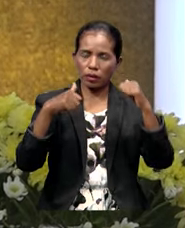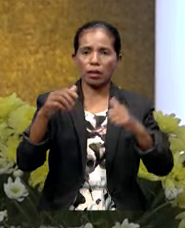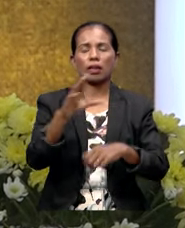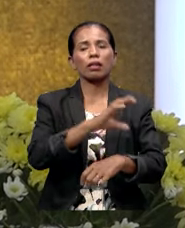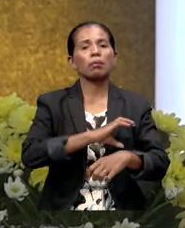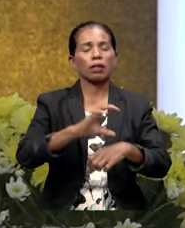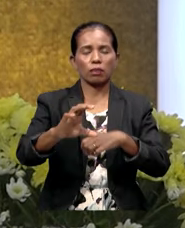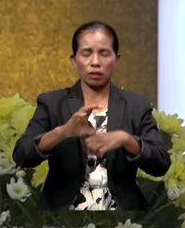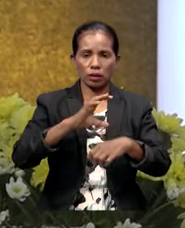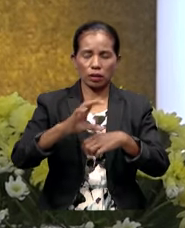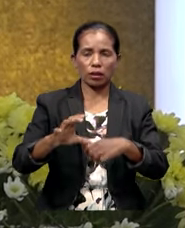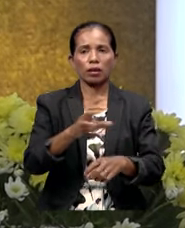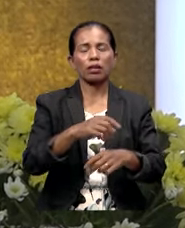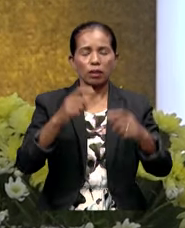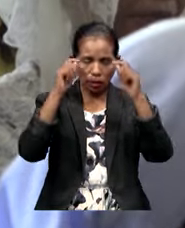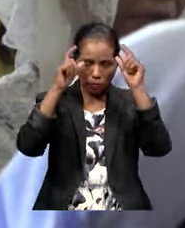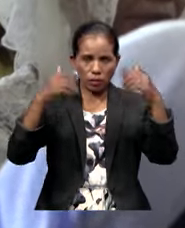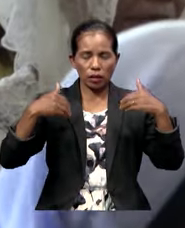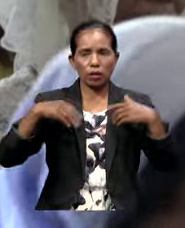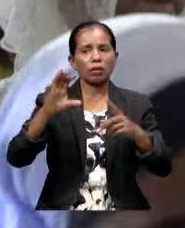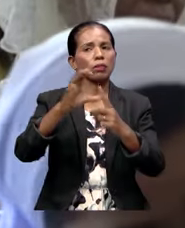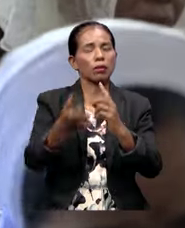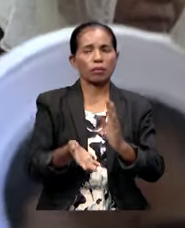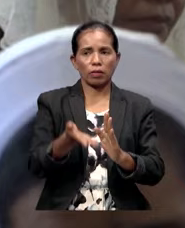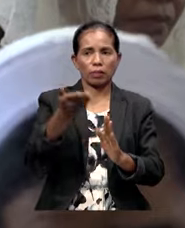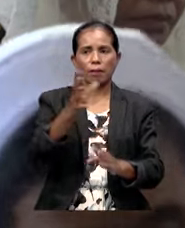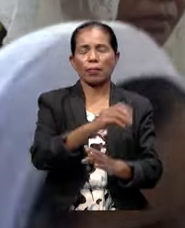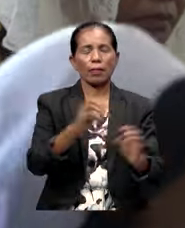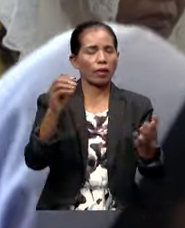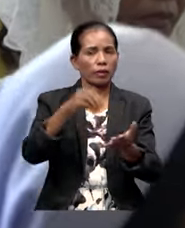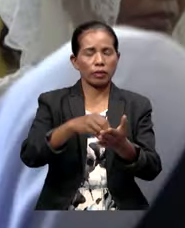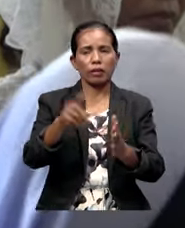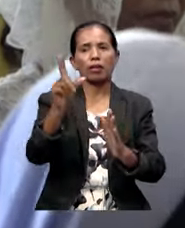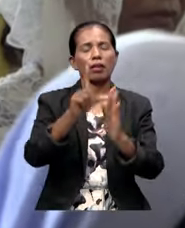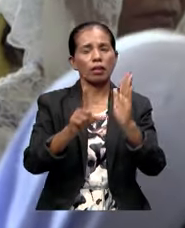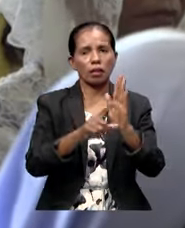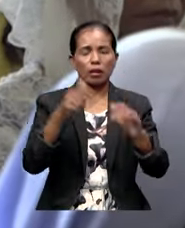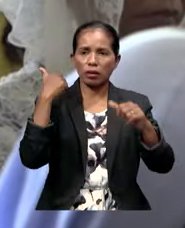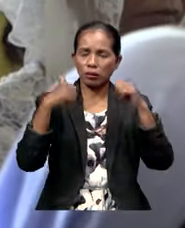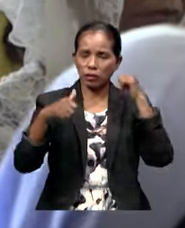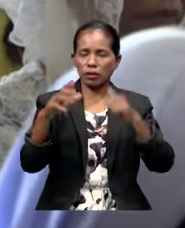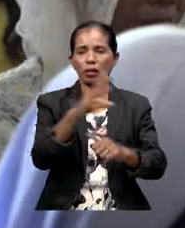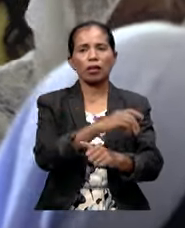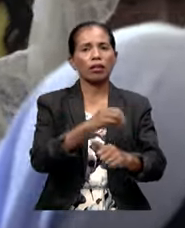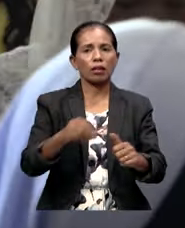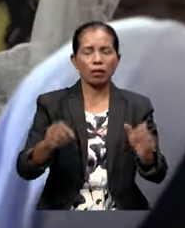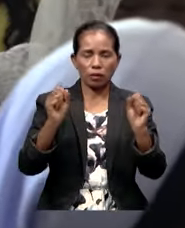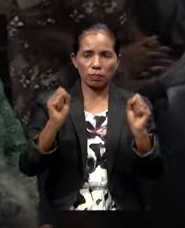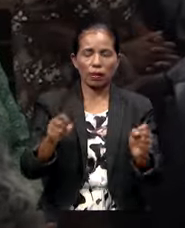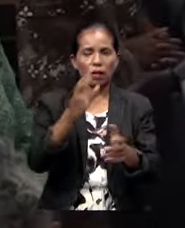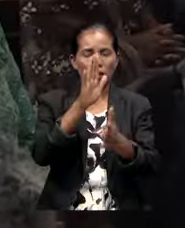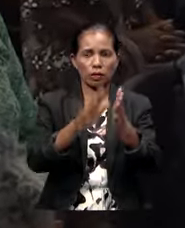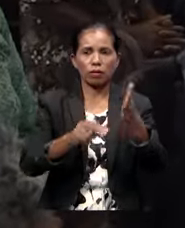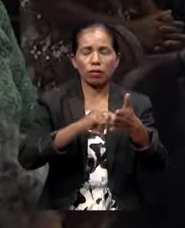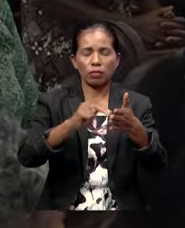comercial, tamba Timor e a cultura NBAs. Dom Virgílio Mos Lagarante Catac legaliza atividade sexo comercial, bele reduz